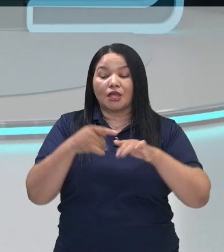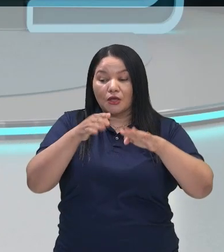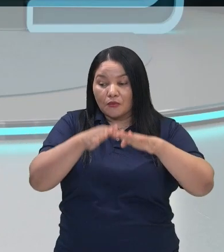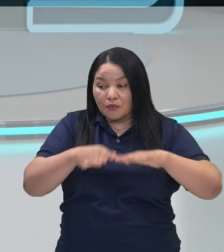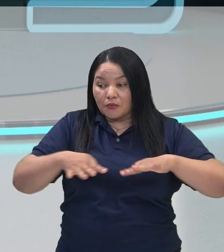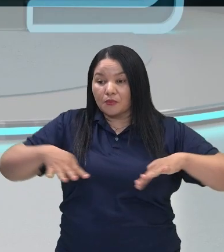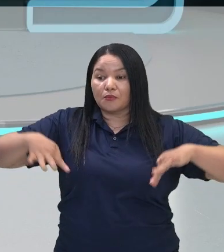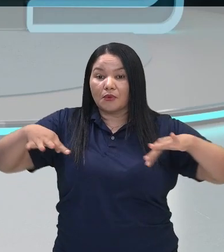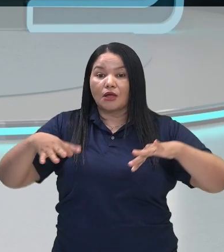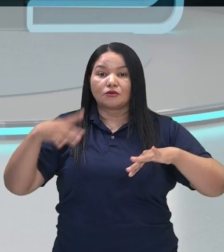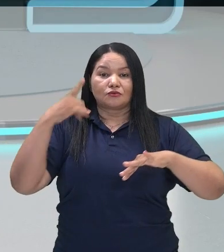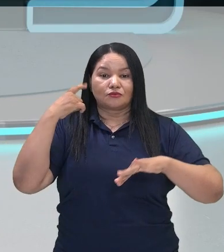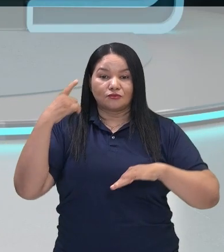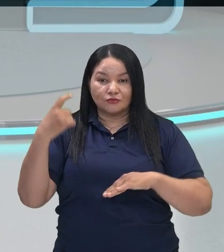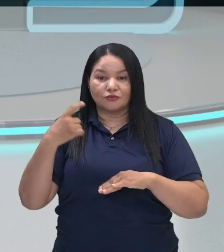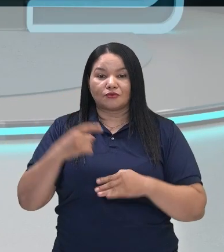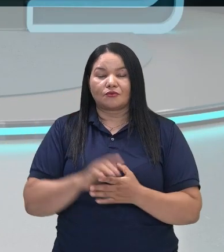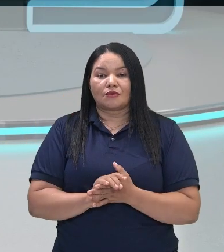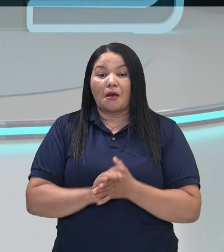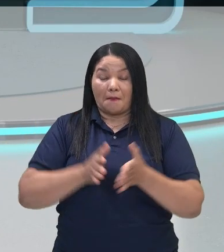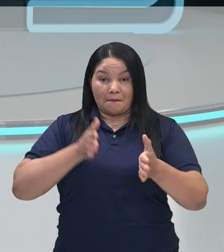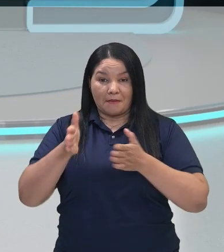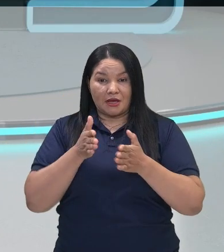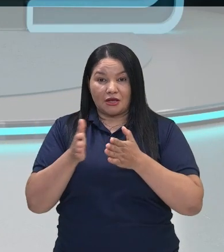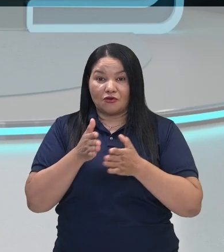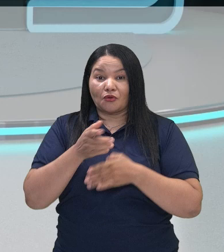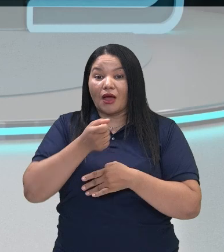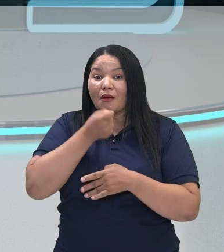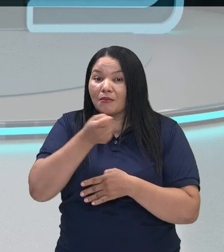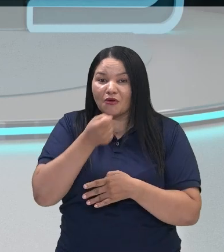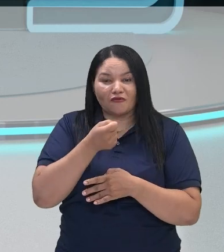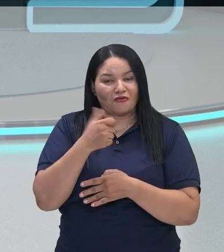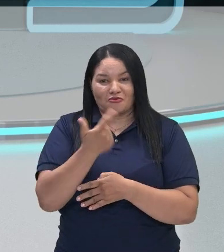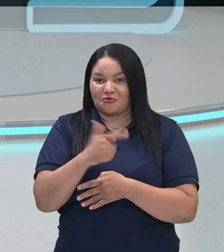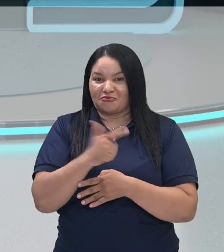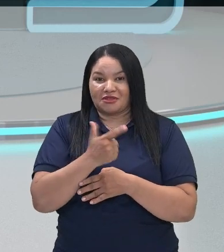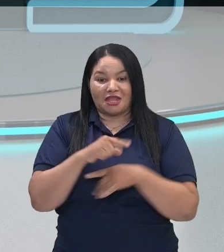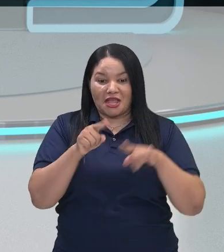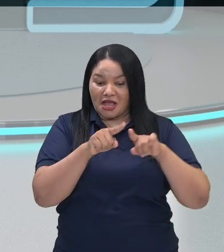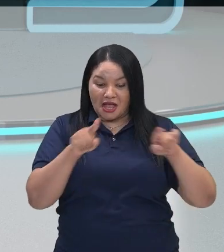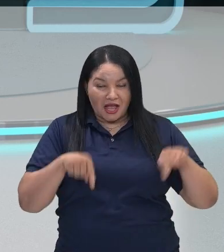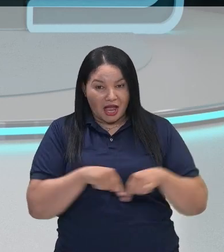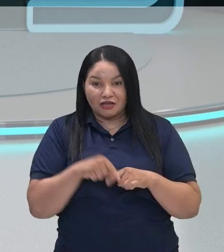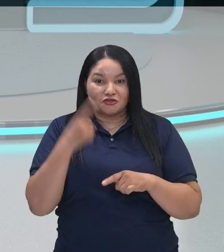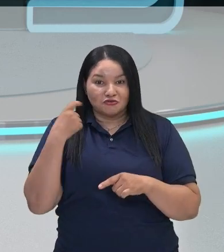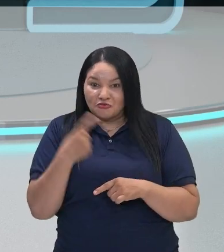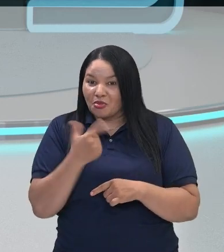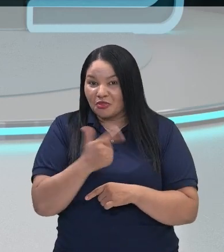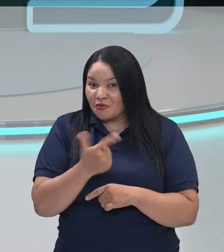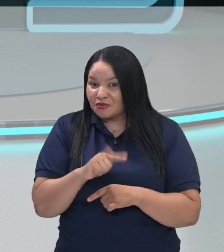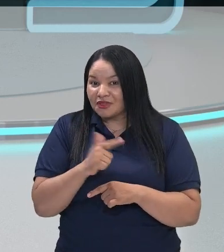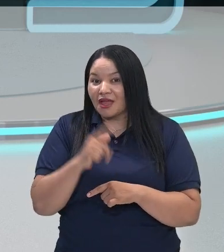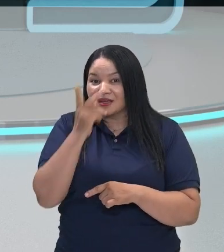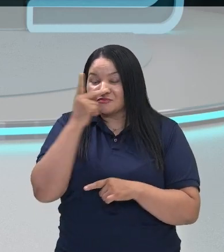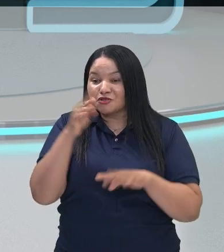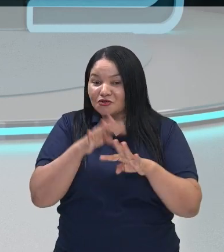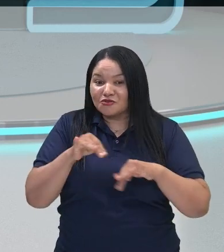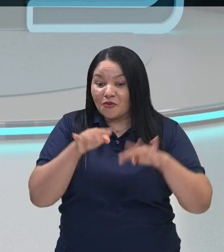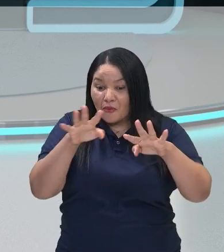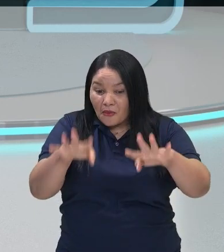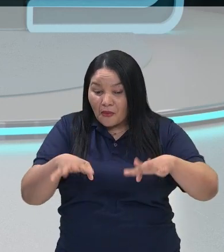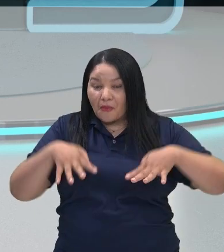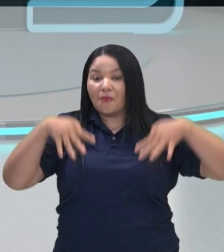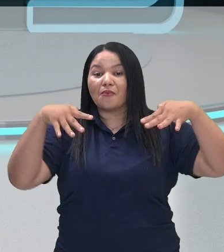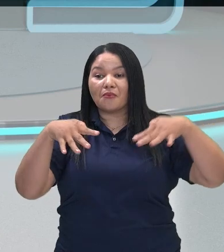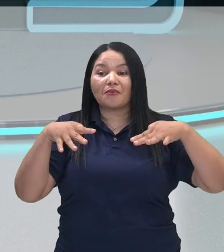também. Nesse período nós não tínhamos microfone, não tínhamos caixa de som. Como é que o público iria